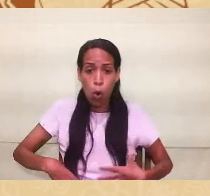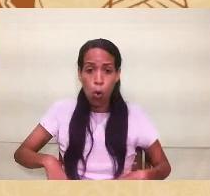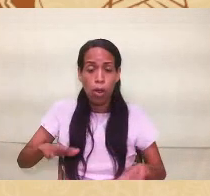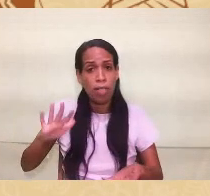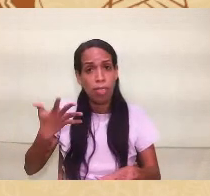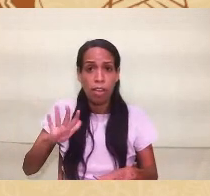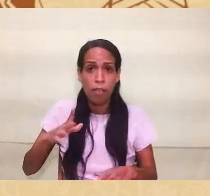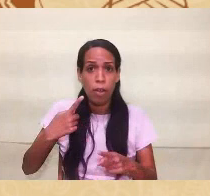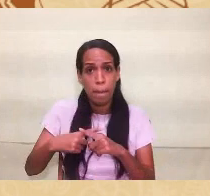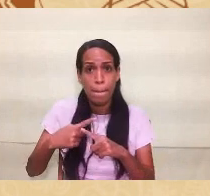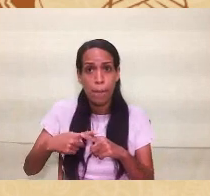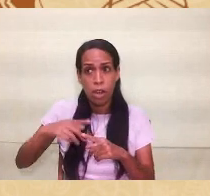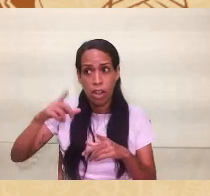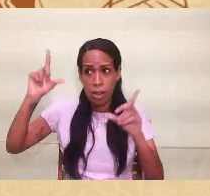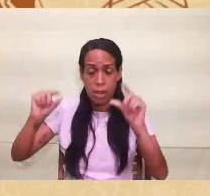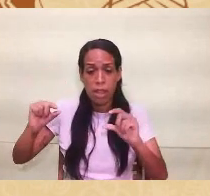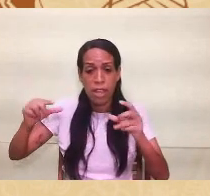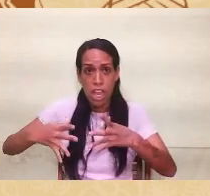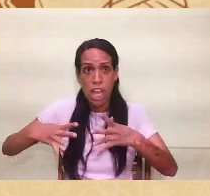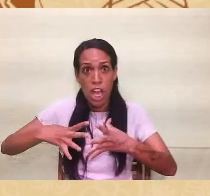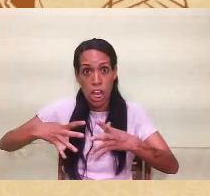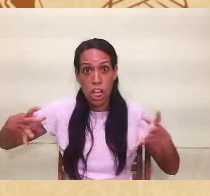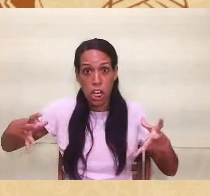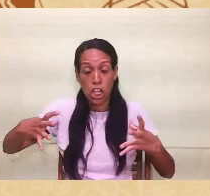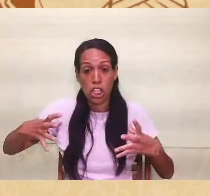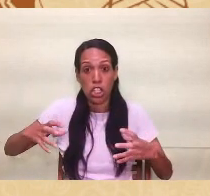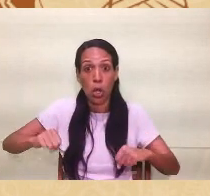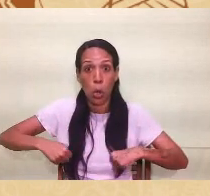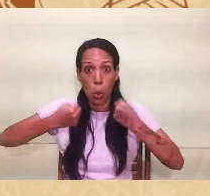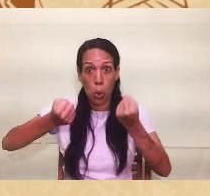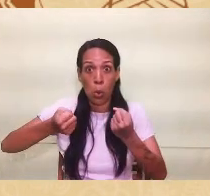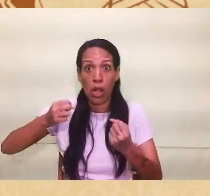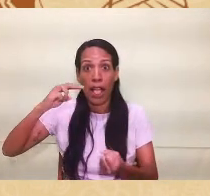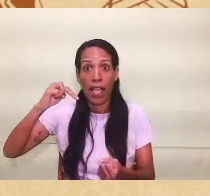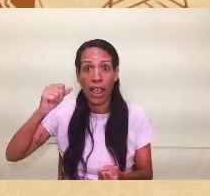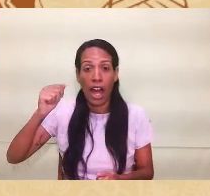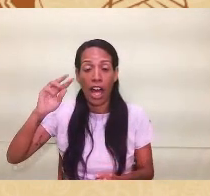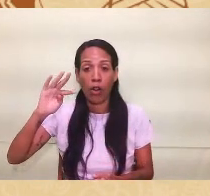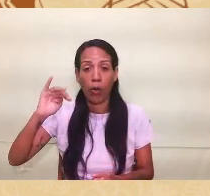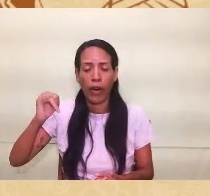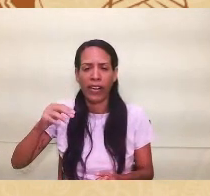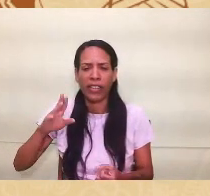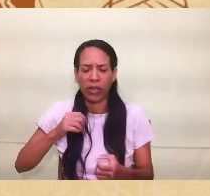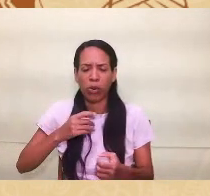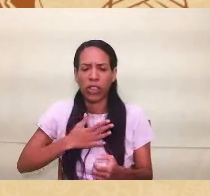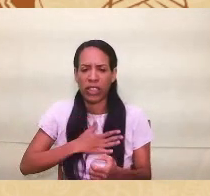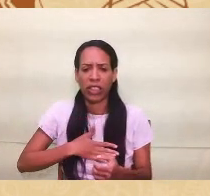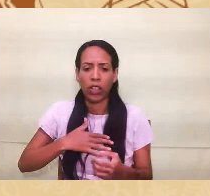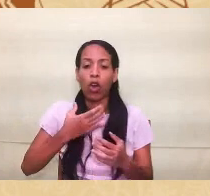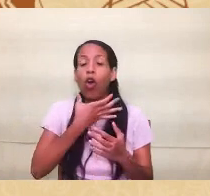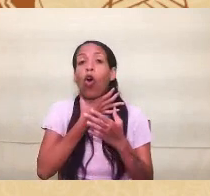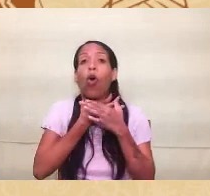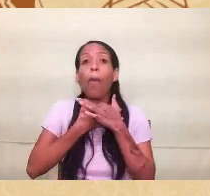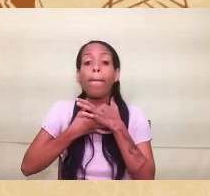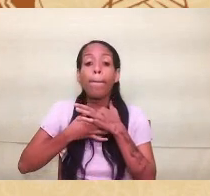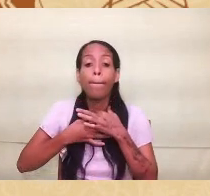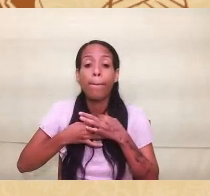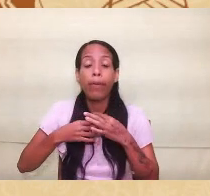em estatura, mas grande em nossa luta pela natureza sagrada. Coloco em torno do pescoço, meu